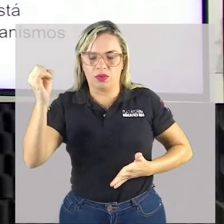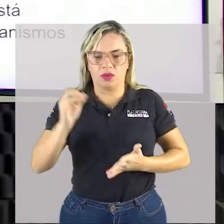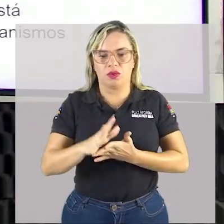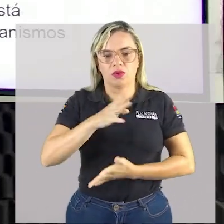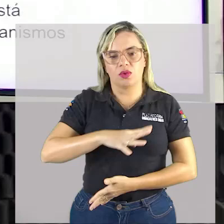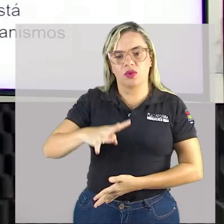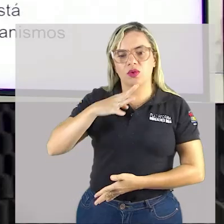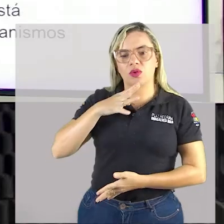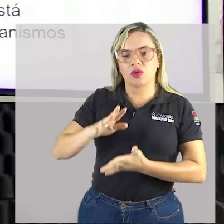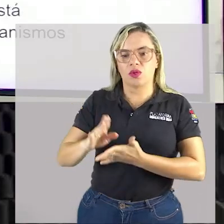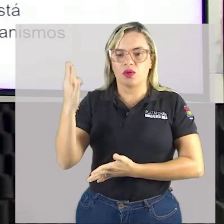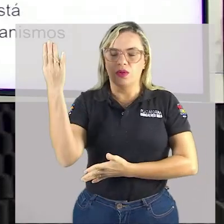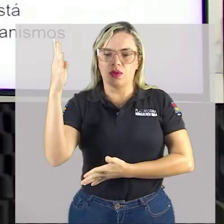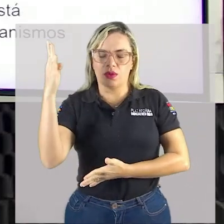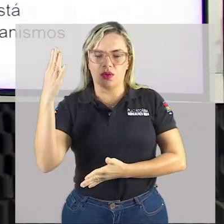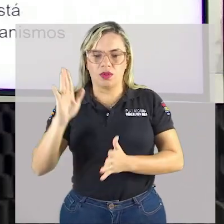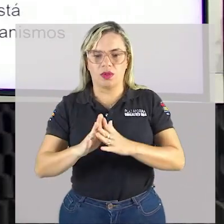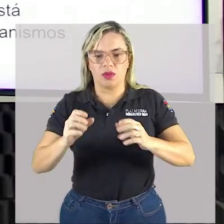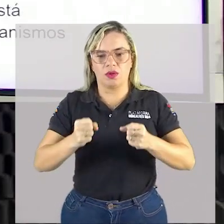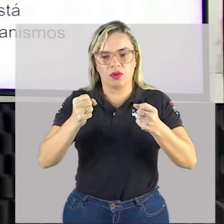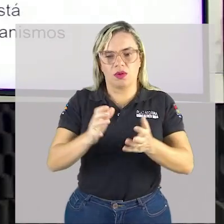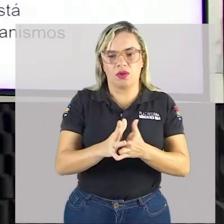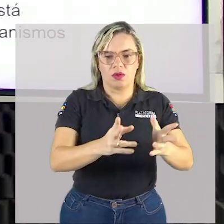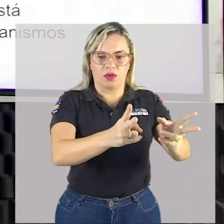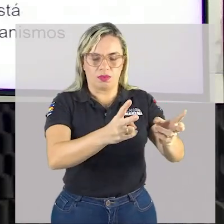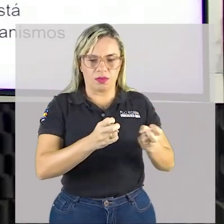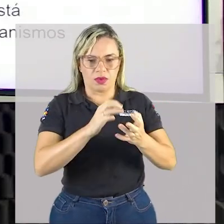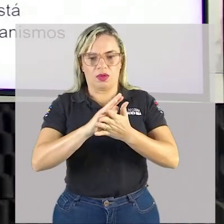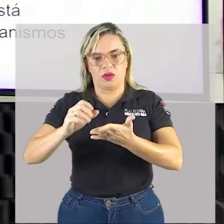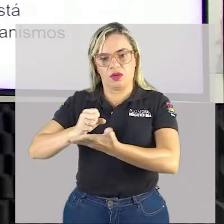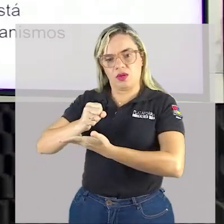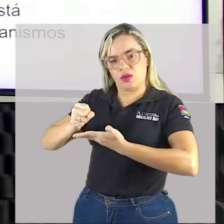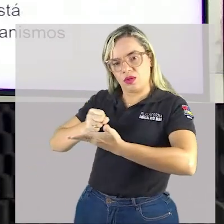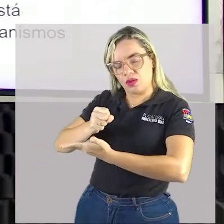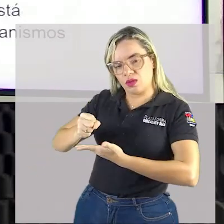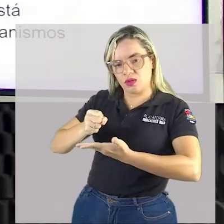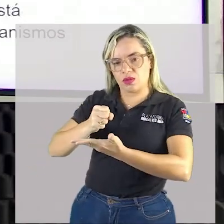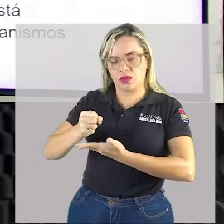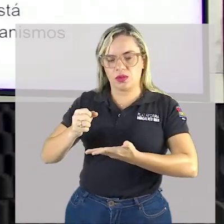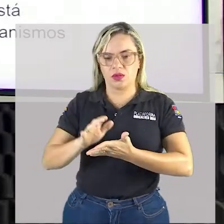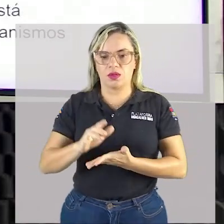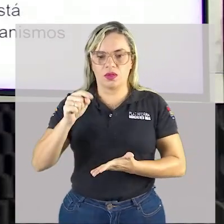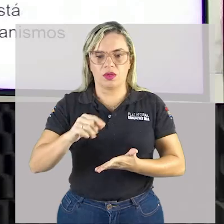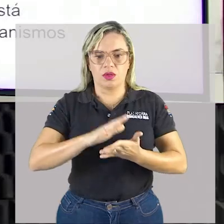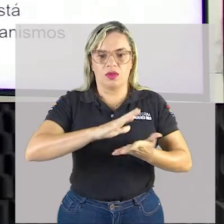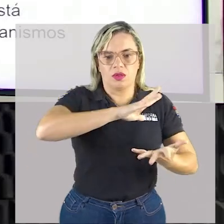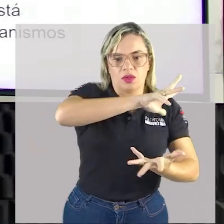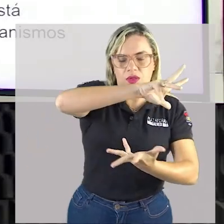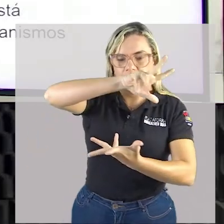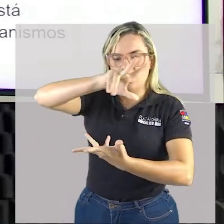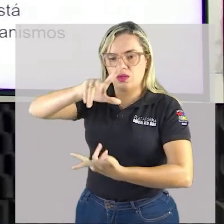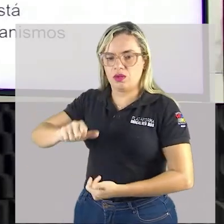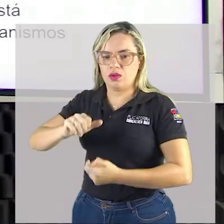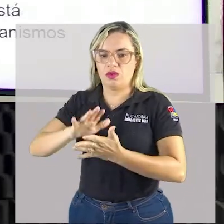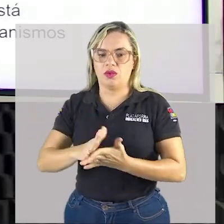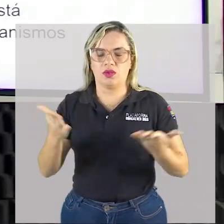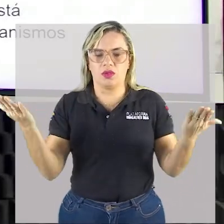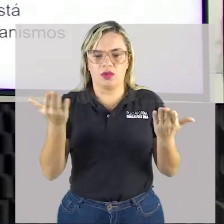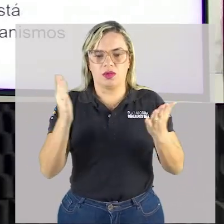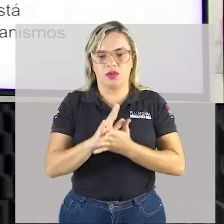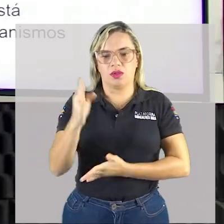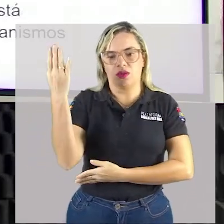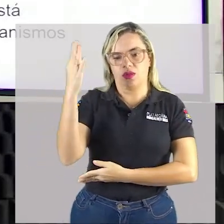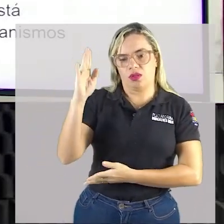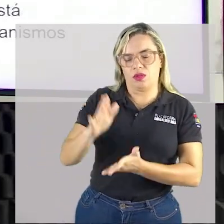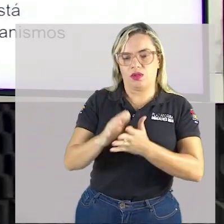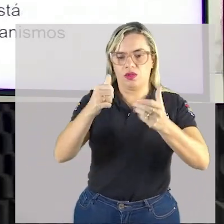conhecimento biológico pode ser percebida desde a base do que compõe o planeta Terra. Hoje,